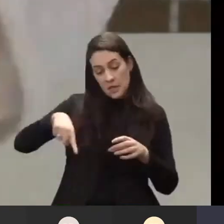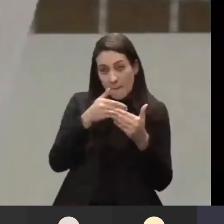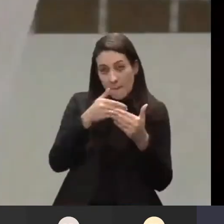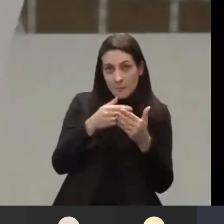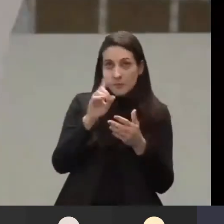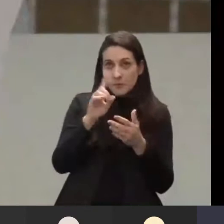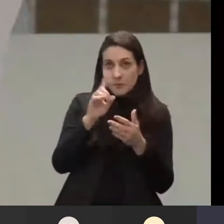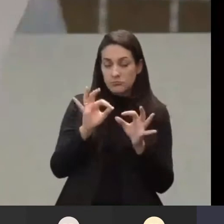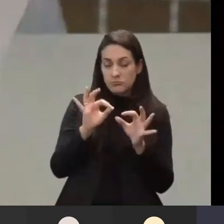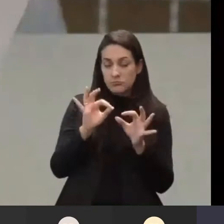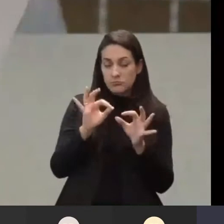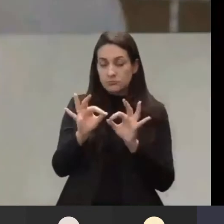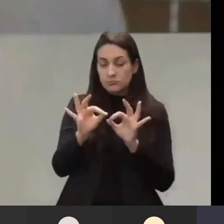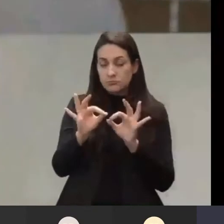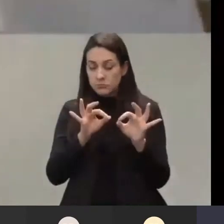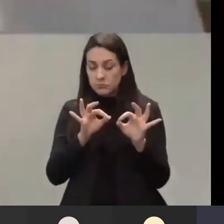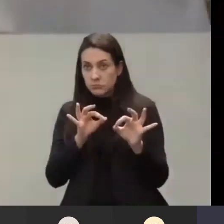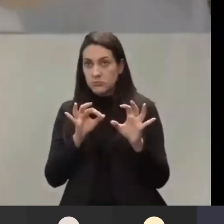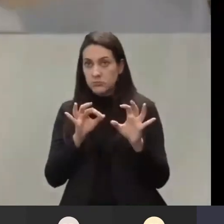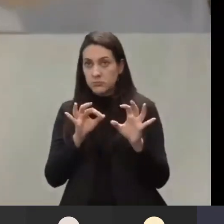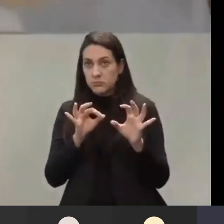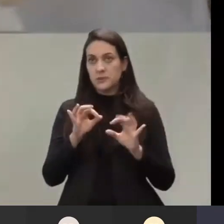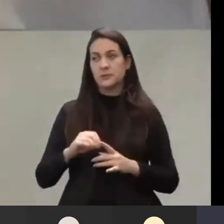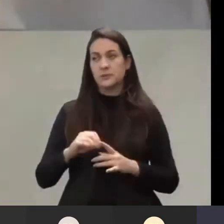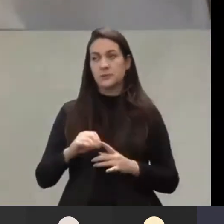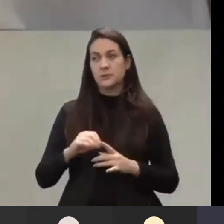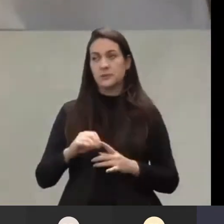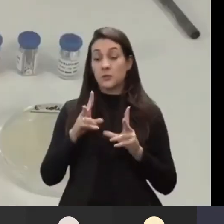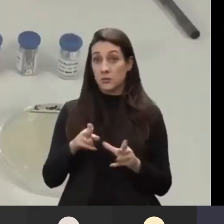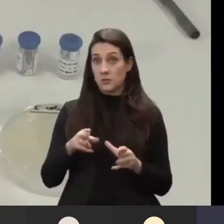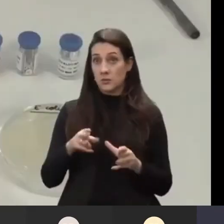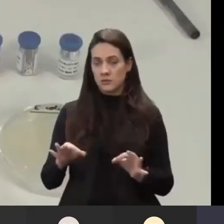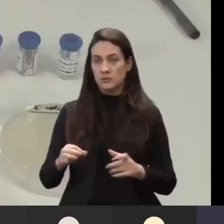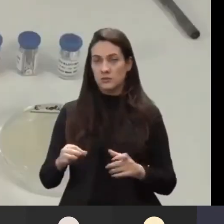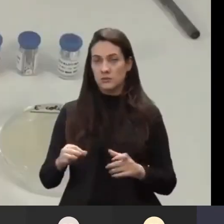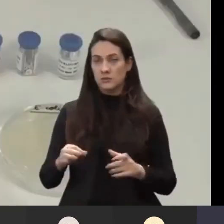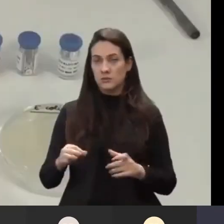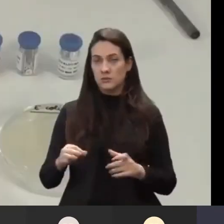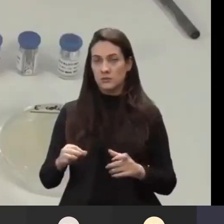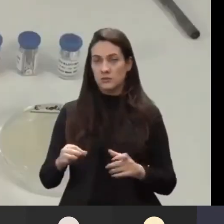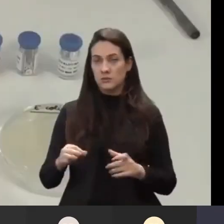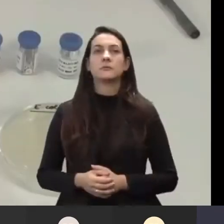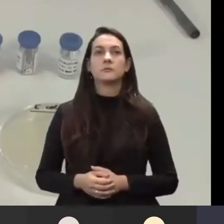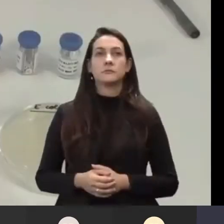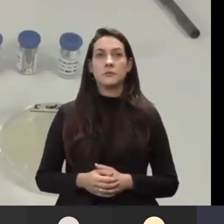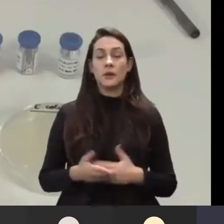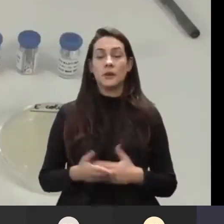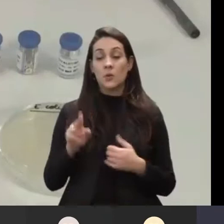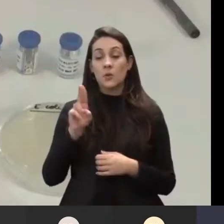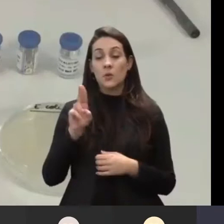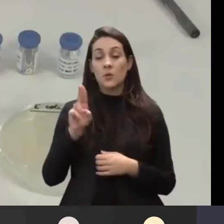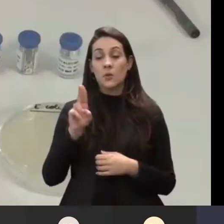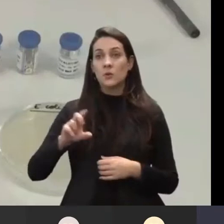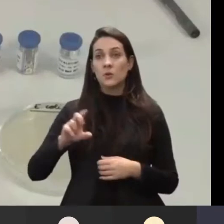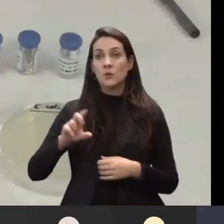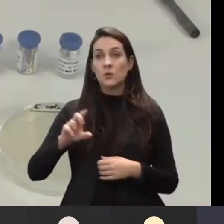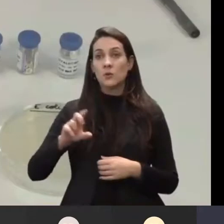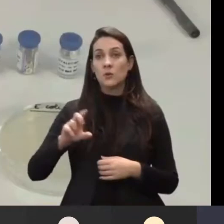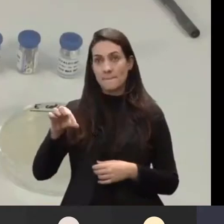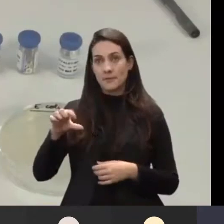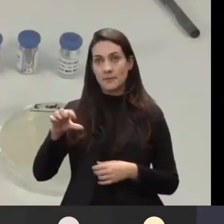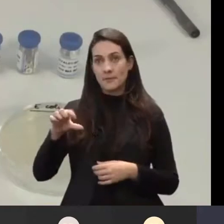Então, precisamos manter ali uma distância uniforme, uma distância equidistante. E aí nós temos a pinça e você vai